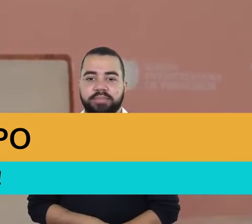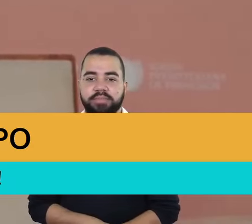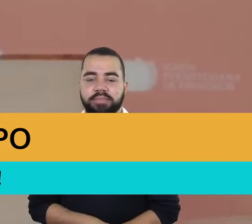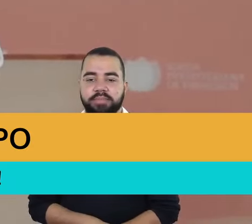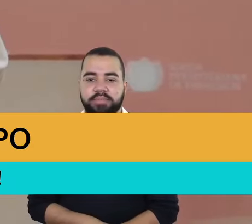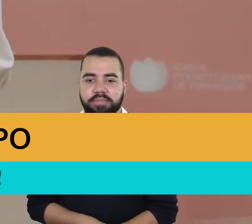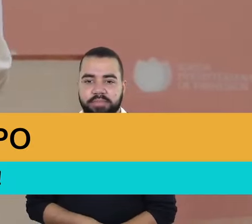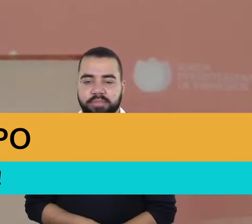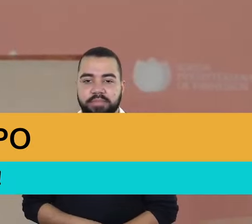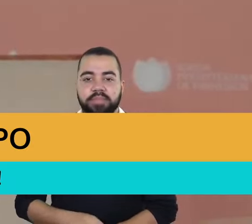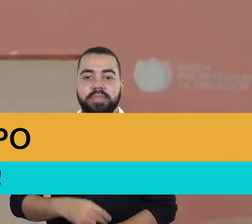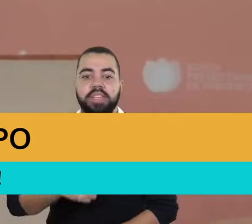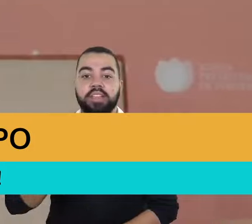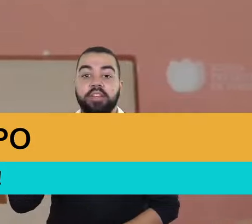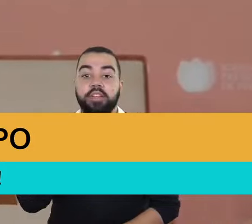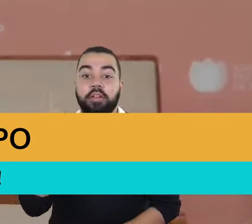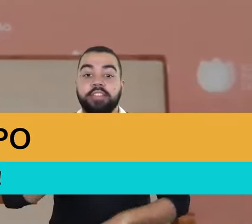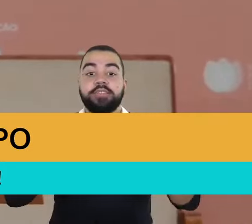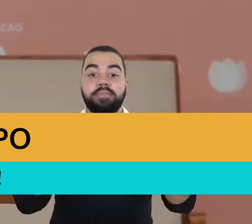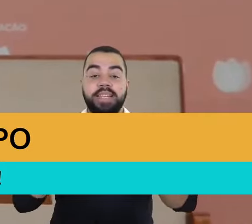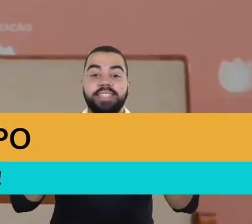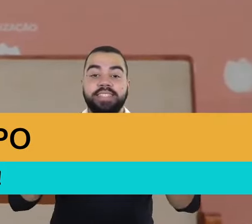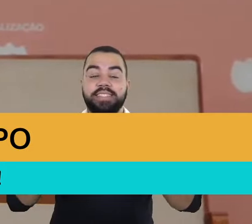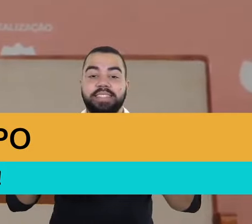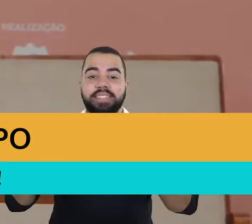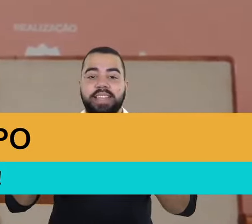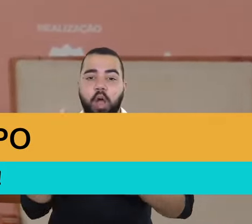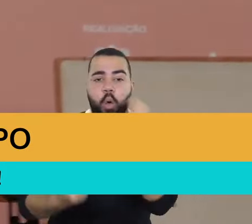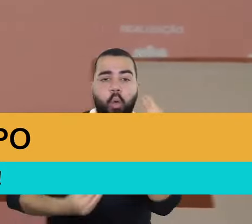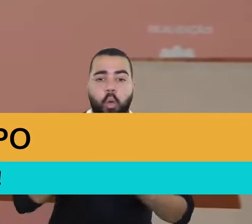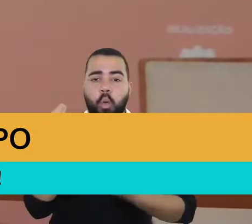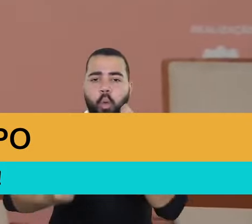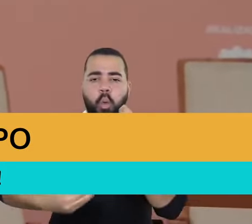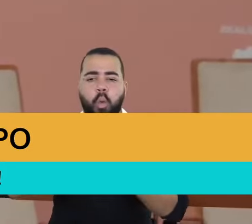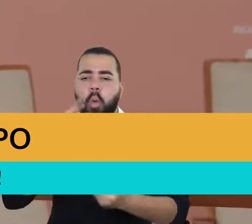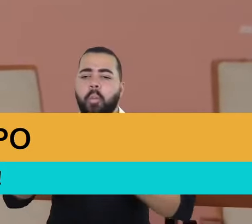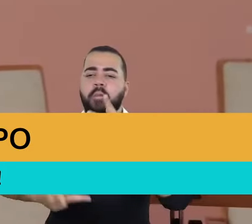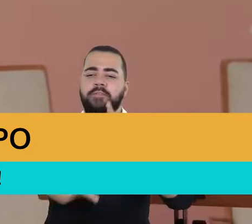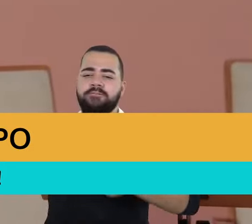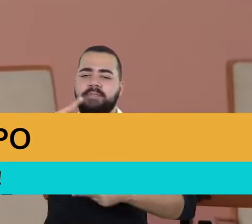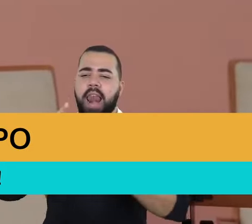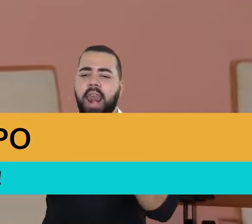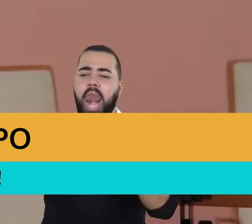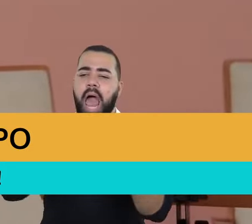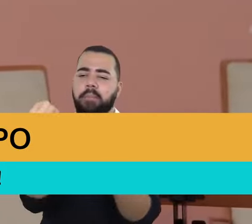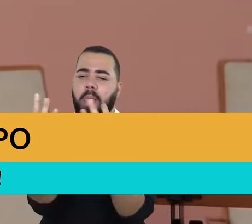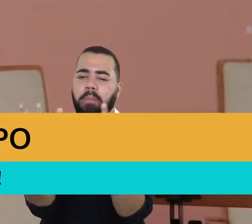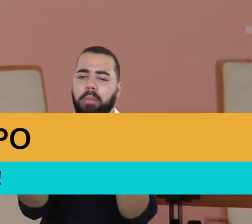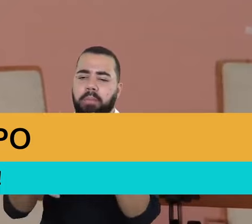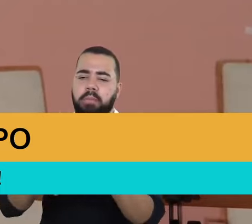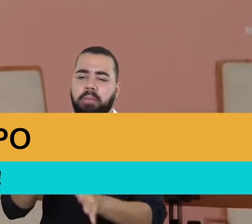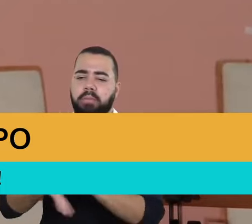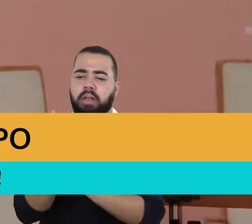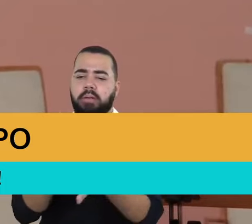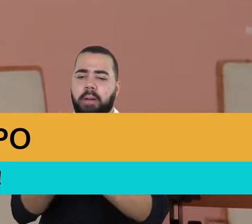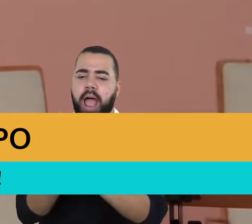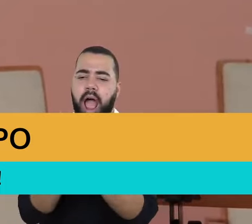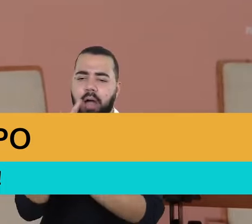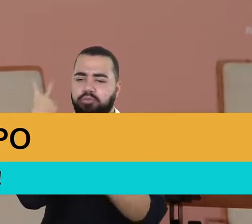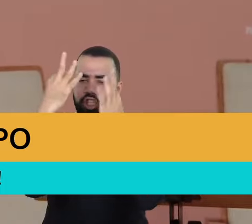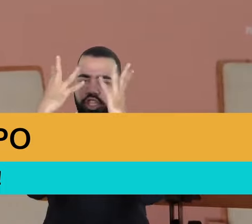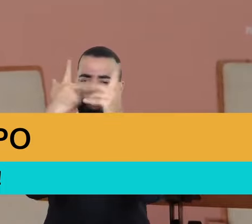Não precisa ser politicamente correto no sentido do como que eu tenho que falar os termos. Não precisa pintar todas as vezes